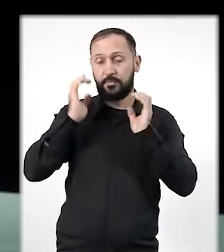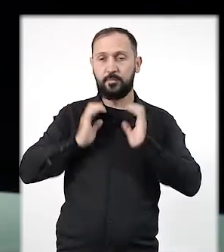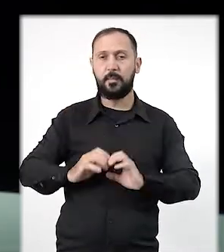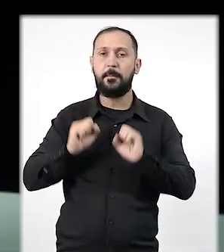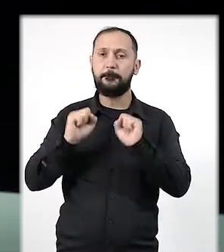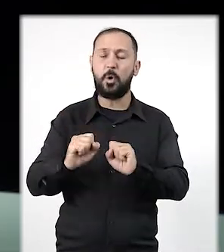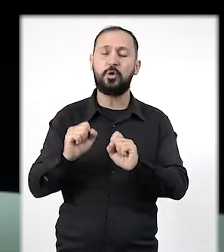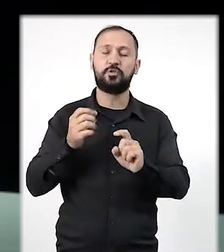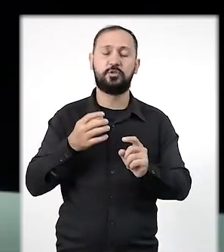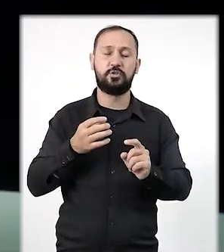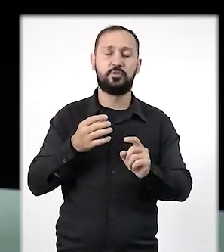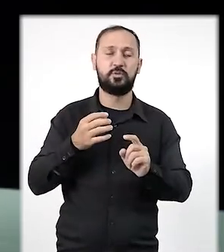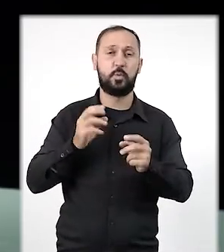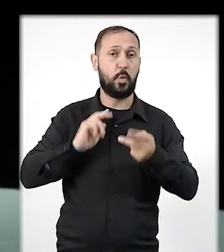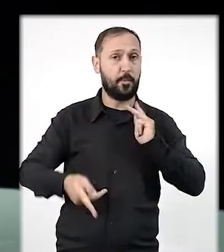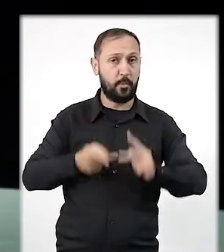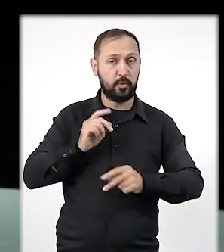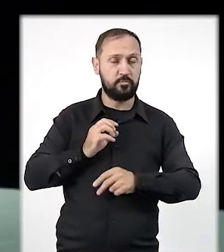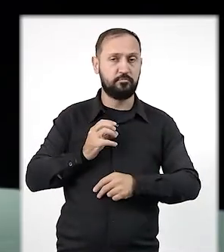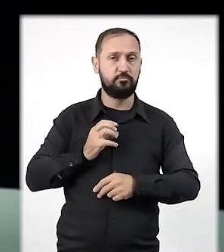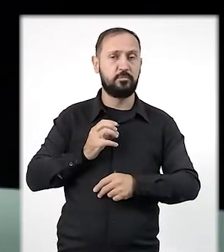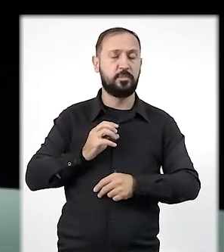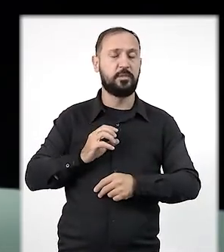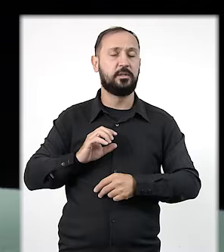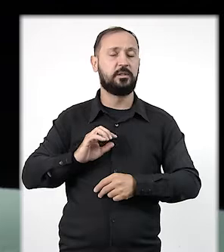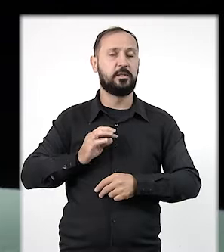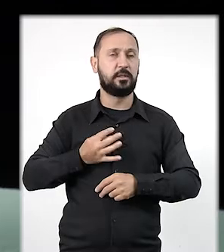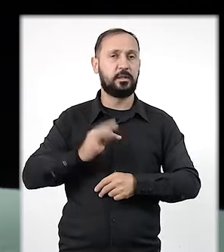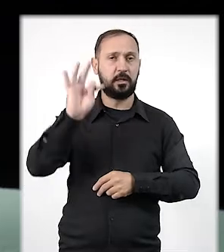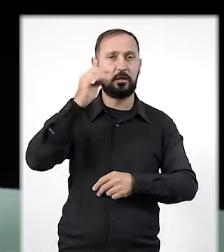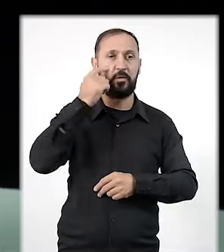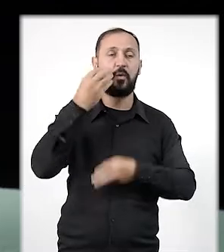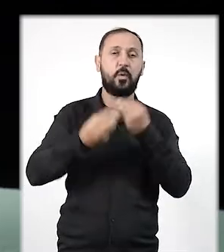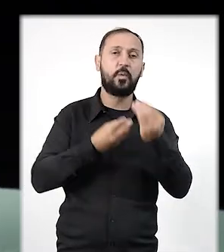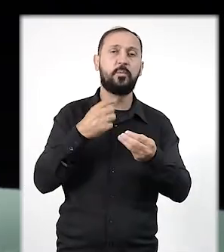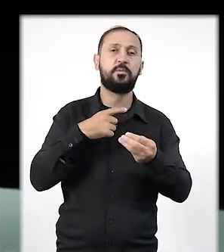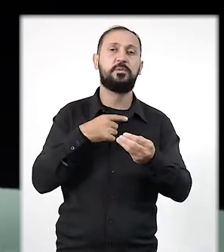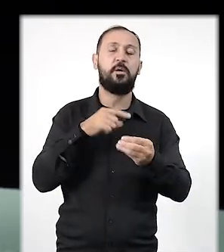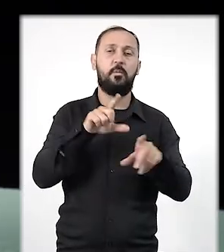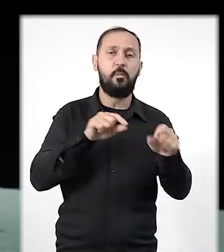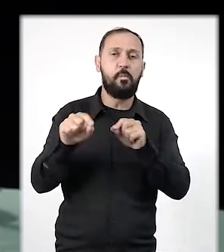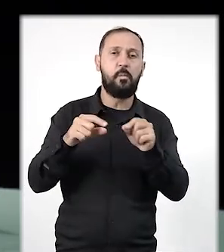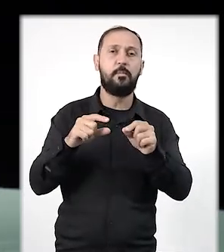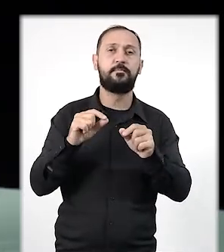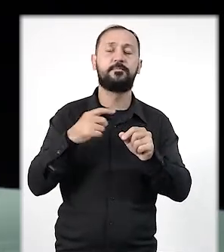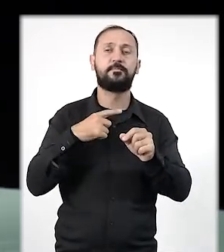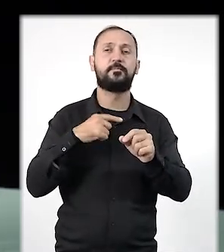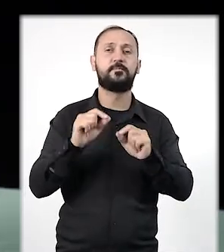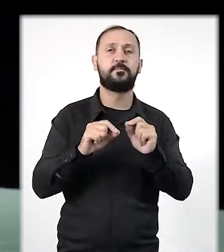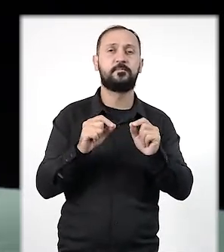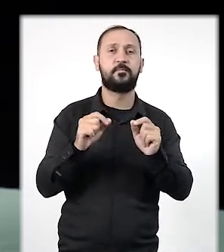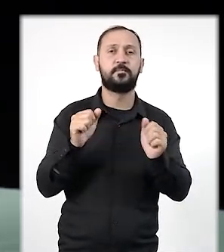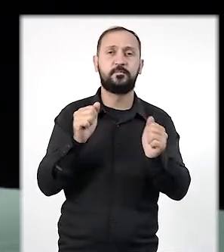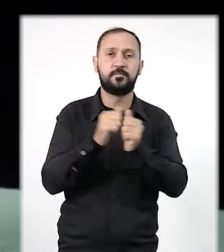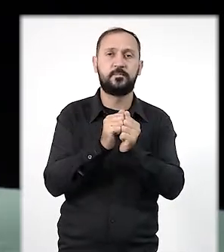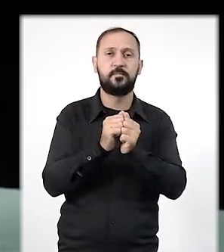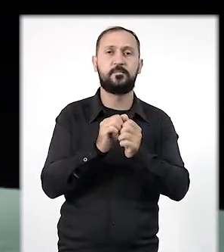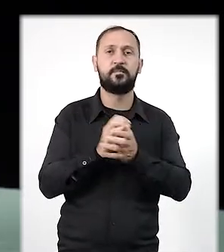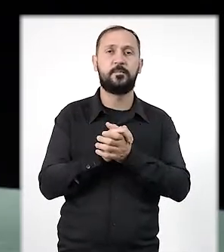pode indicar possibilidades, pode indicar tendências do indivíduo se comportar, e trouxe essa